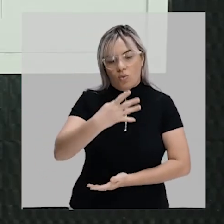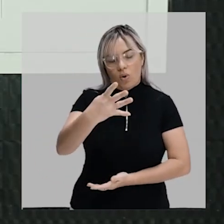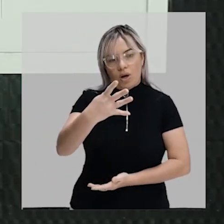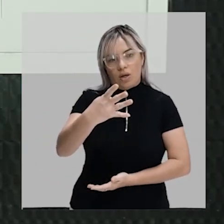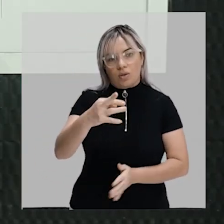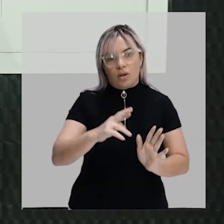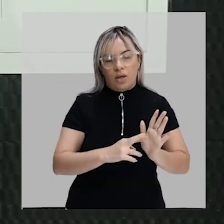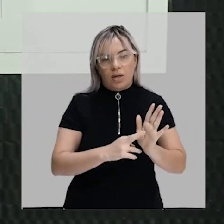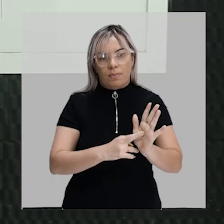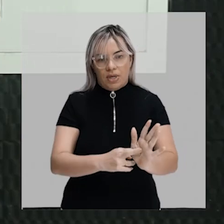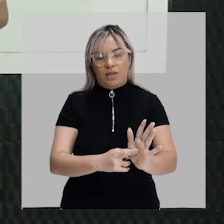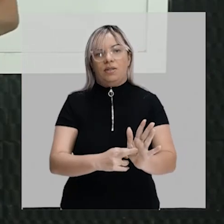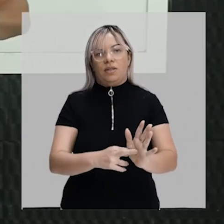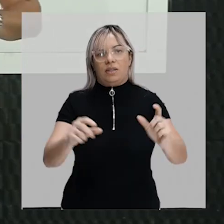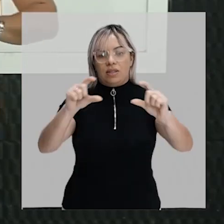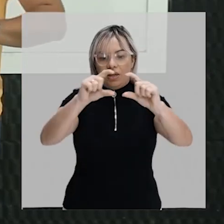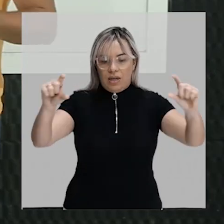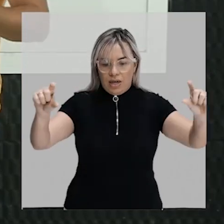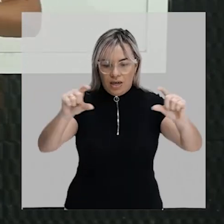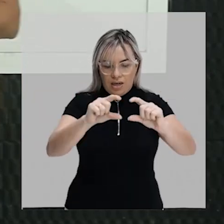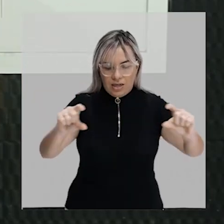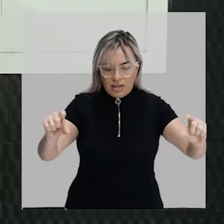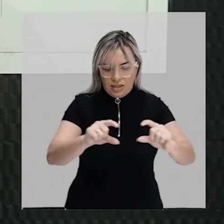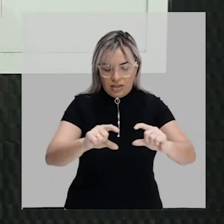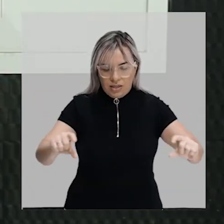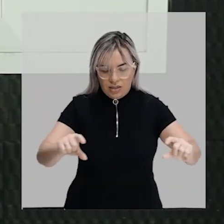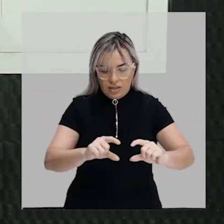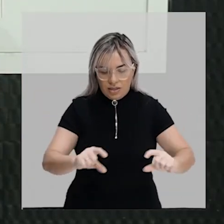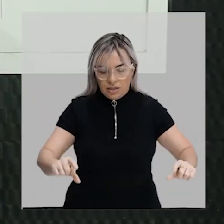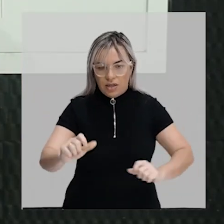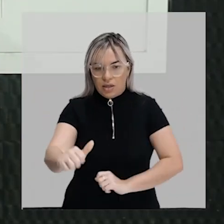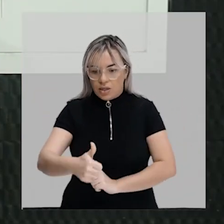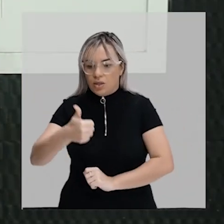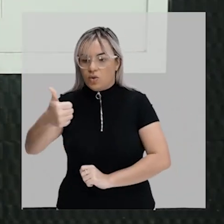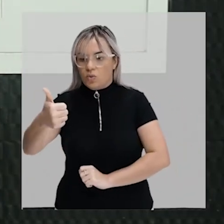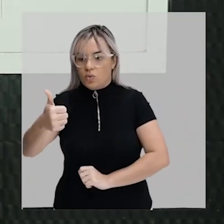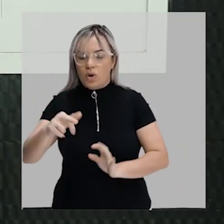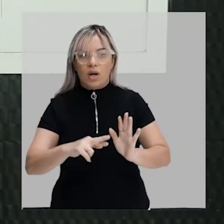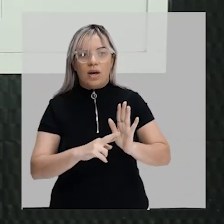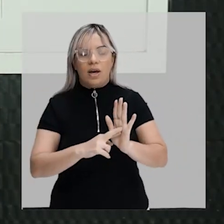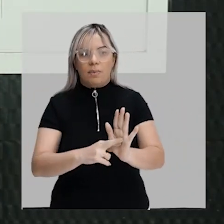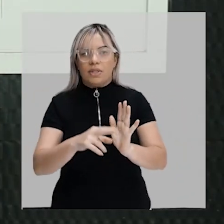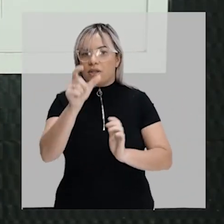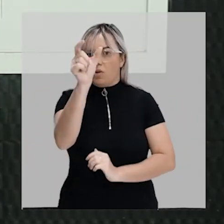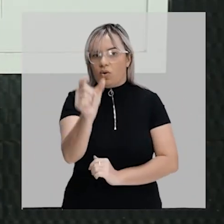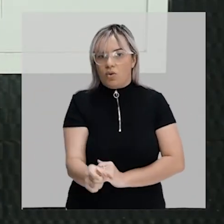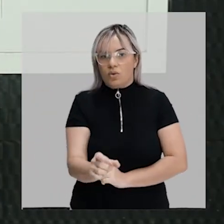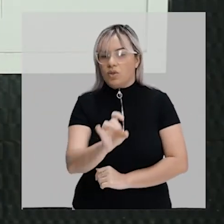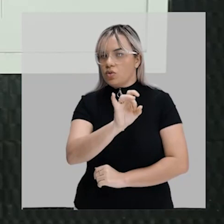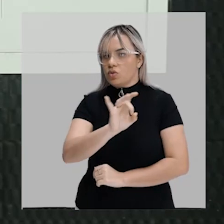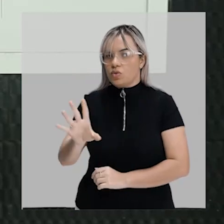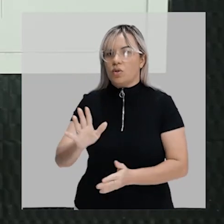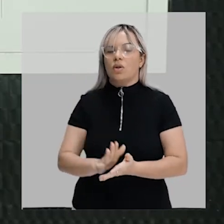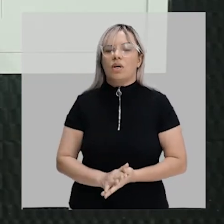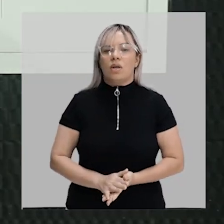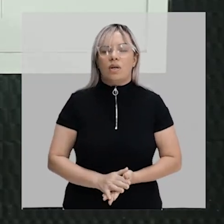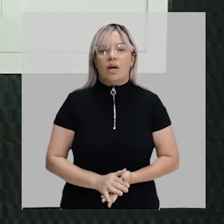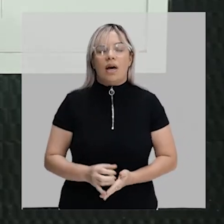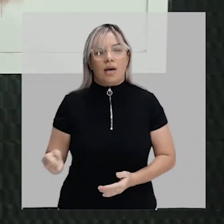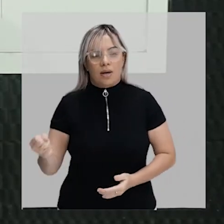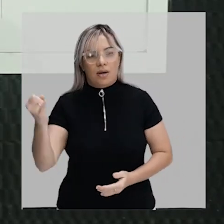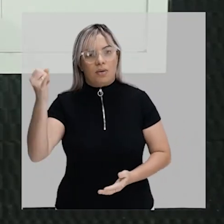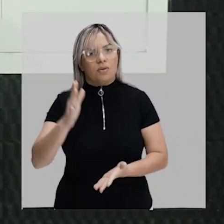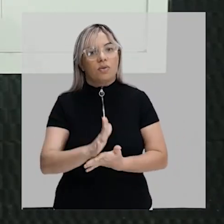conceito simples isso aqui é importante galera porque às vezes chega no enunciado de uma questão de falar olha a matriz linha Olha